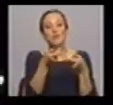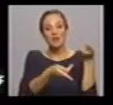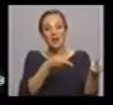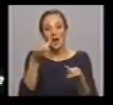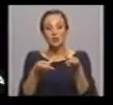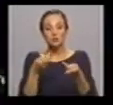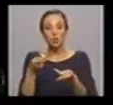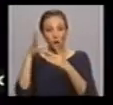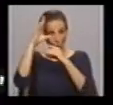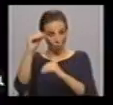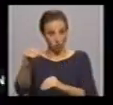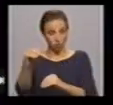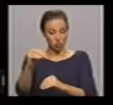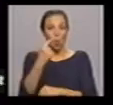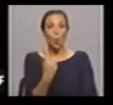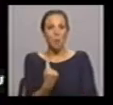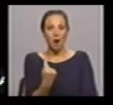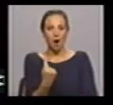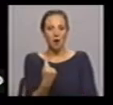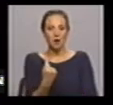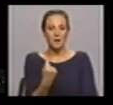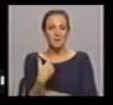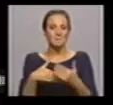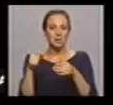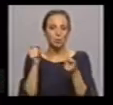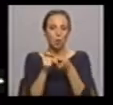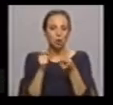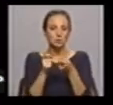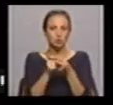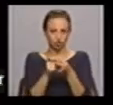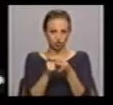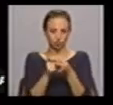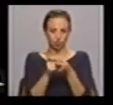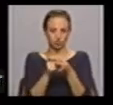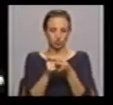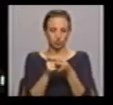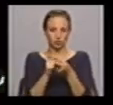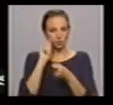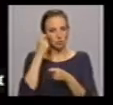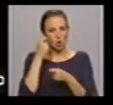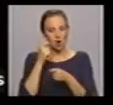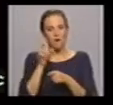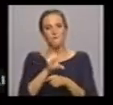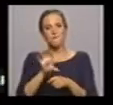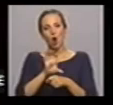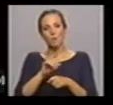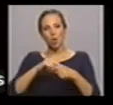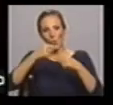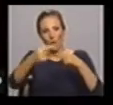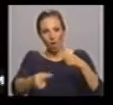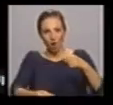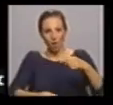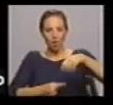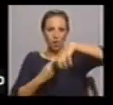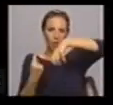dessas luas, é que uma das luas, mas as luas mais internas, que até afeta a própria forma dos anéis de Urano, porque